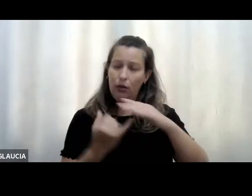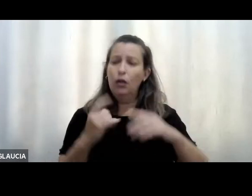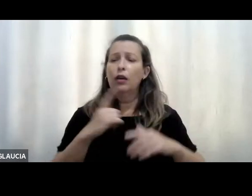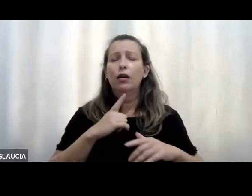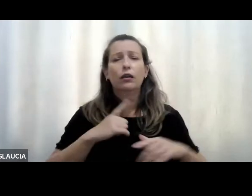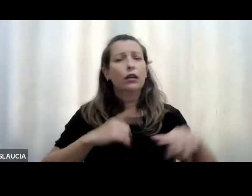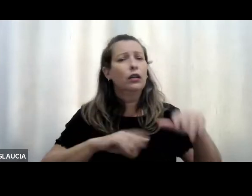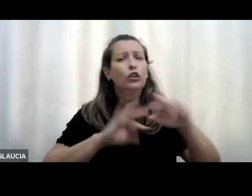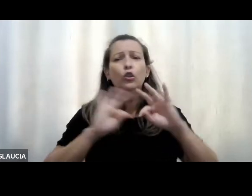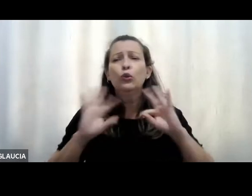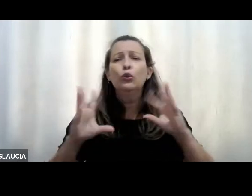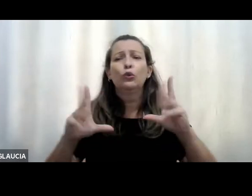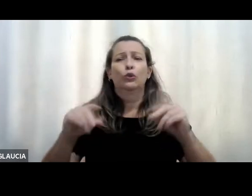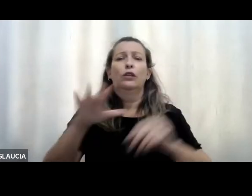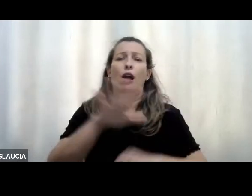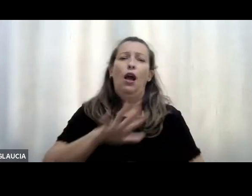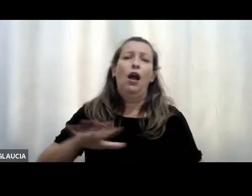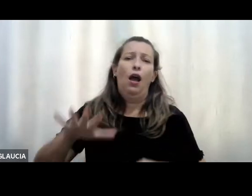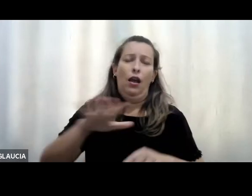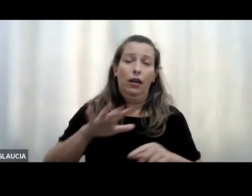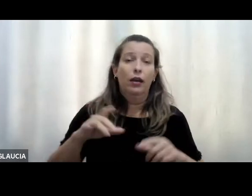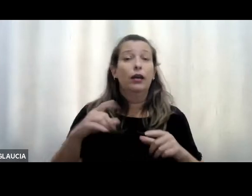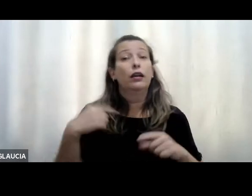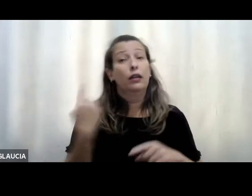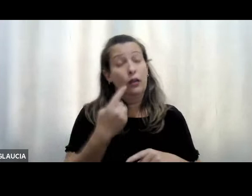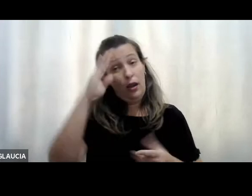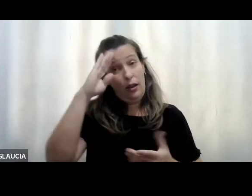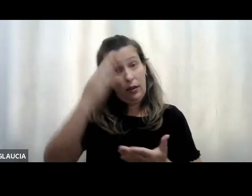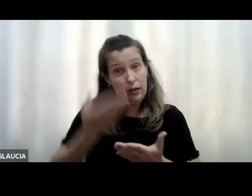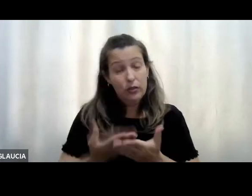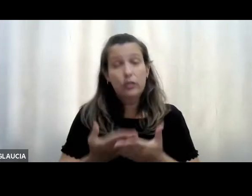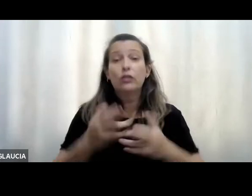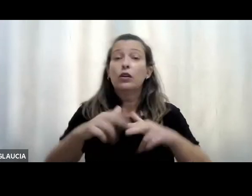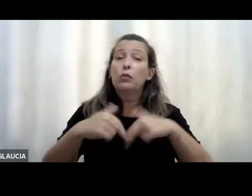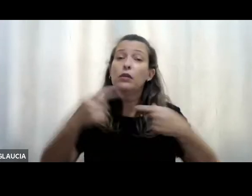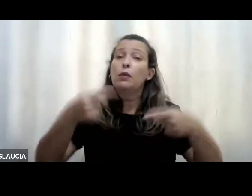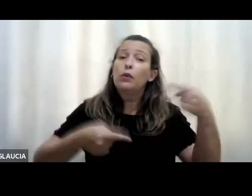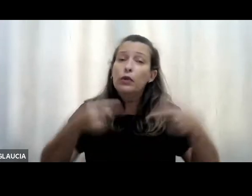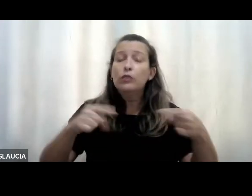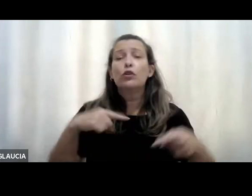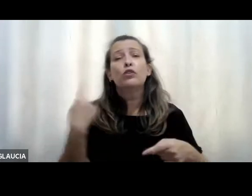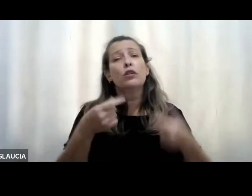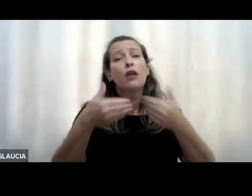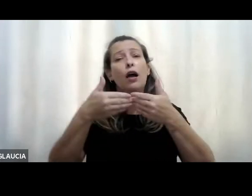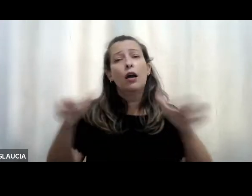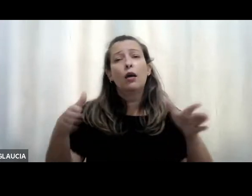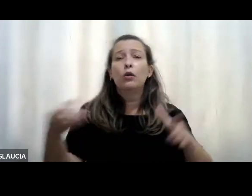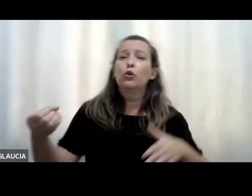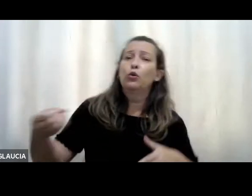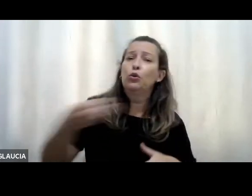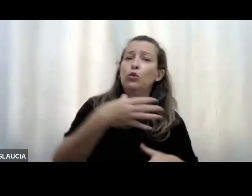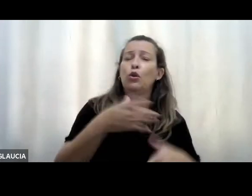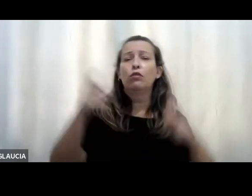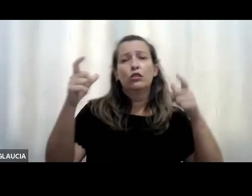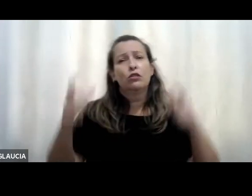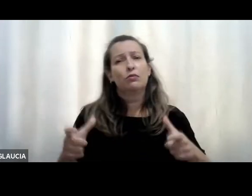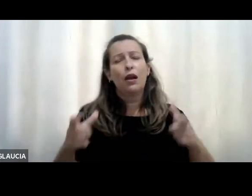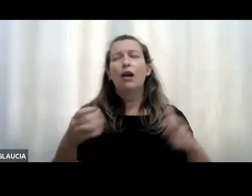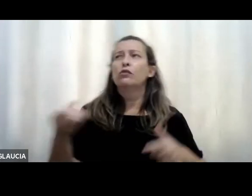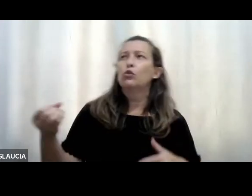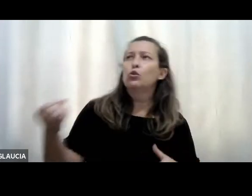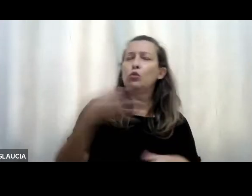nova política a gente está abrindo um novo espaço, um